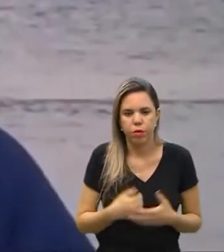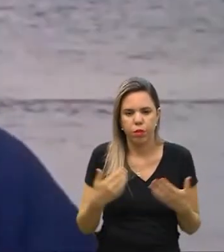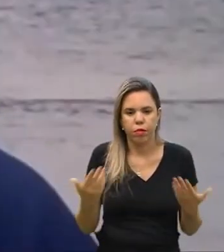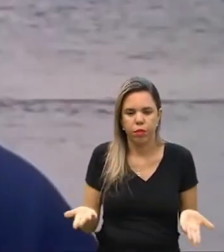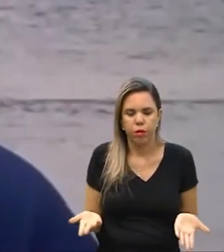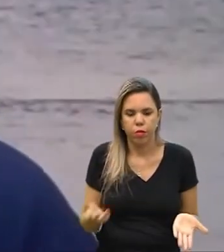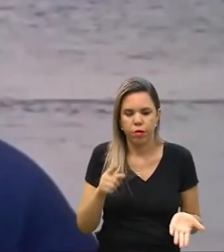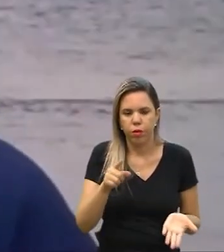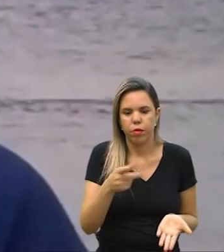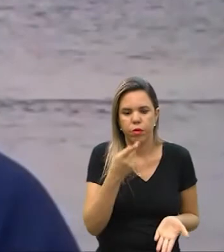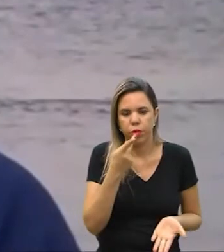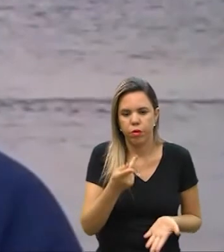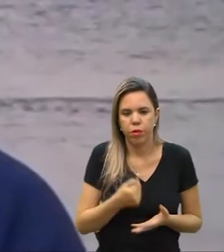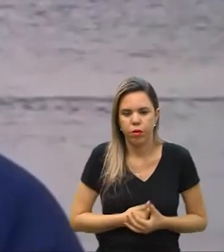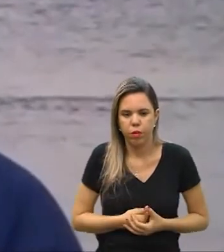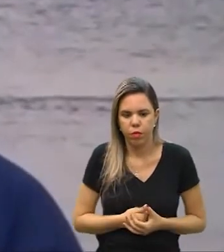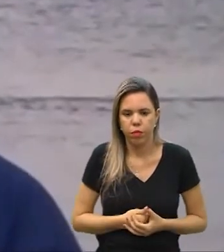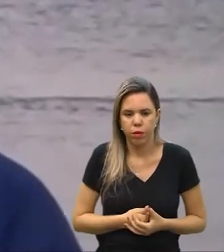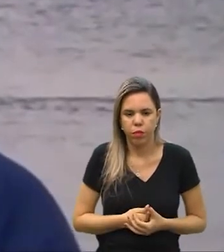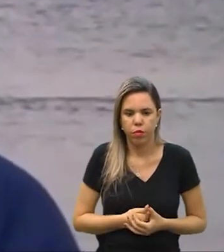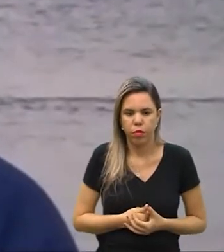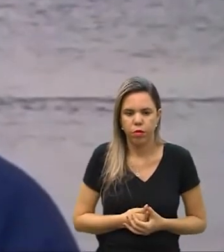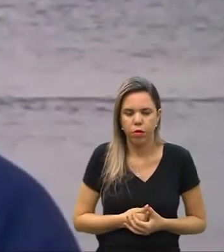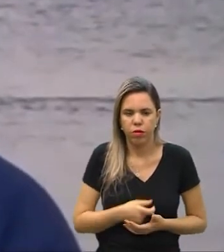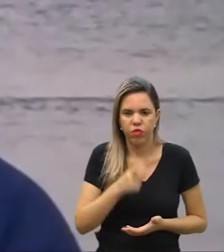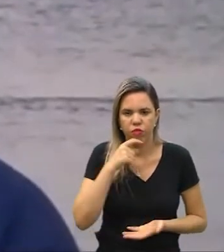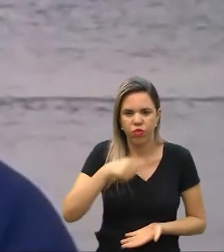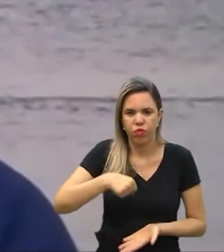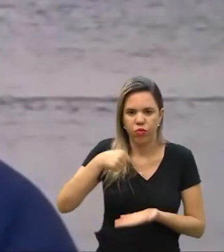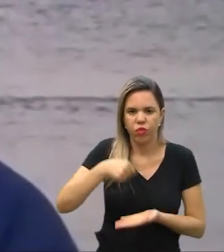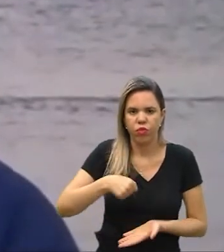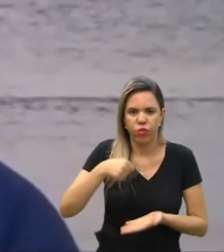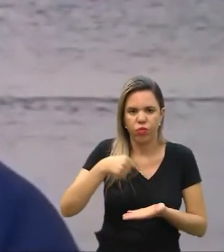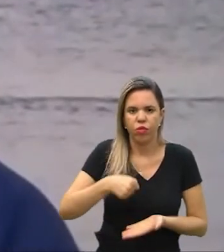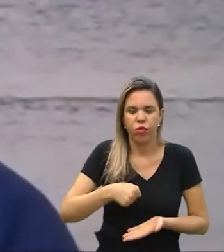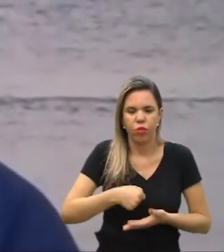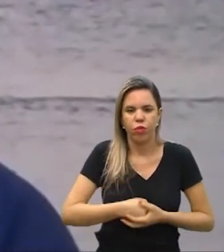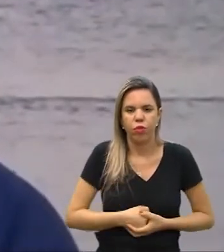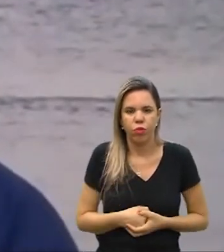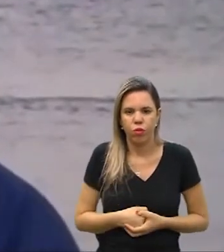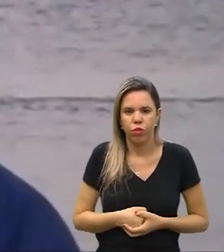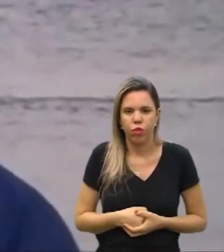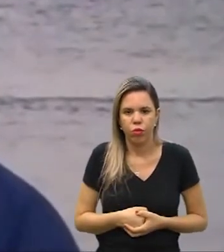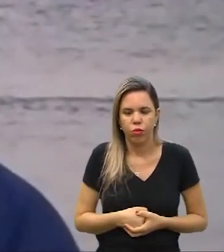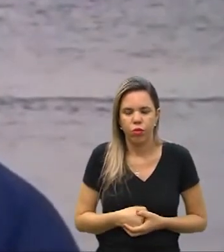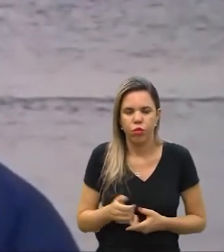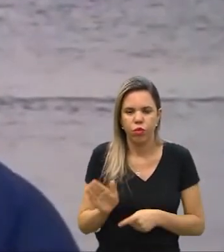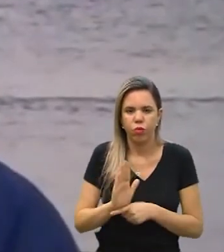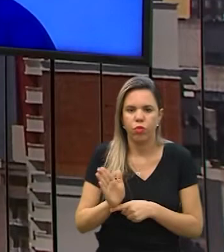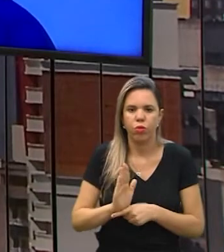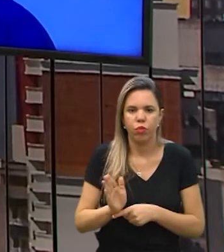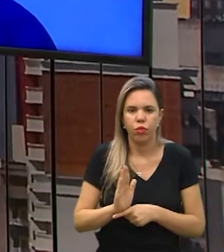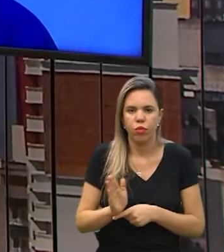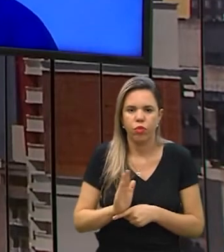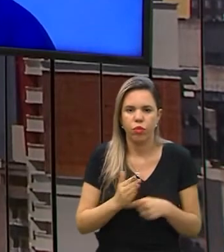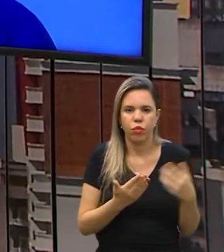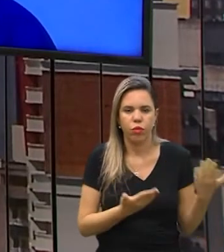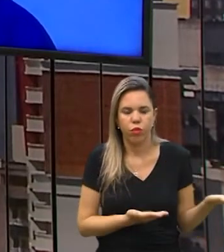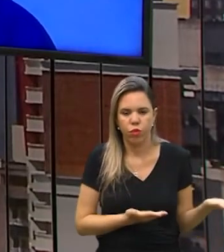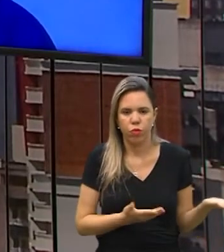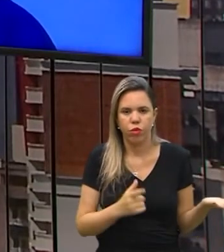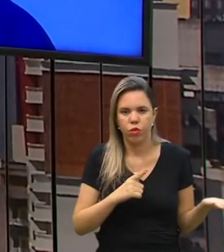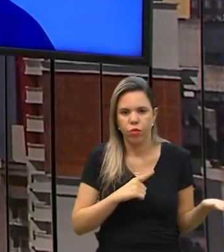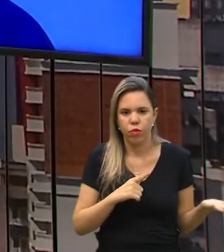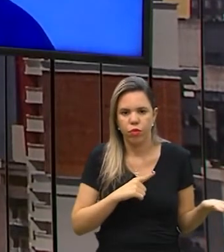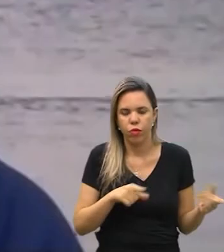você falou, né, o canal Gelo na Bagagem no YouTube, com vários vídeos sobre a Antártica, e tem também